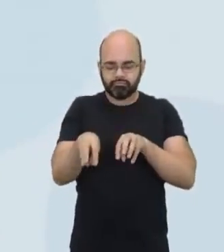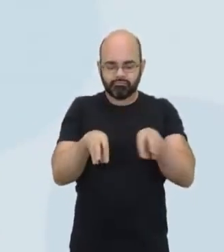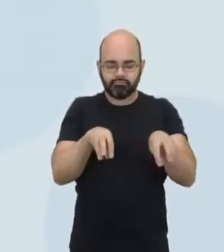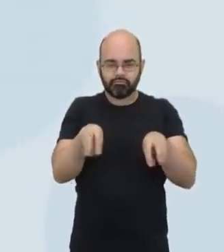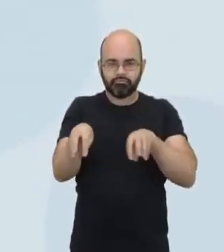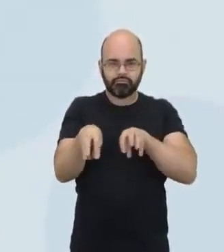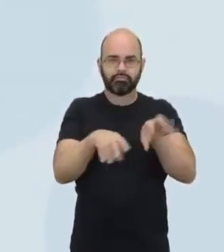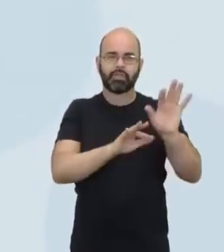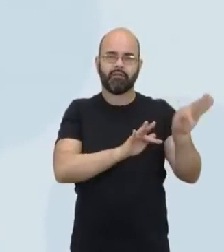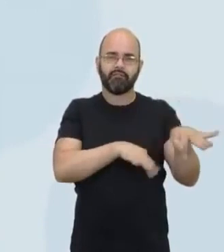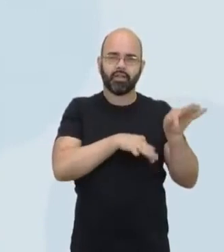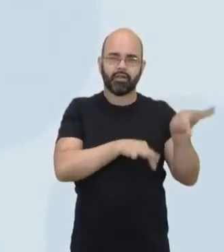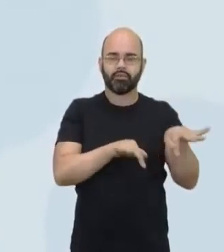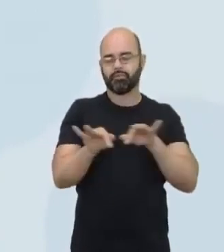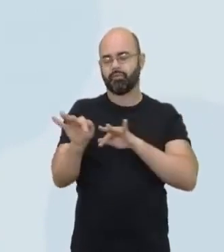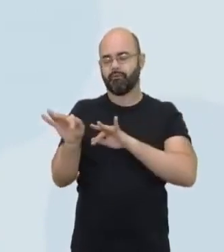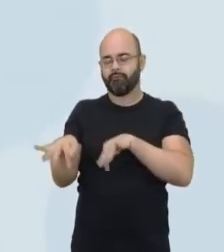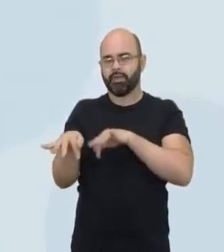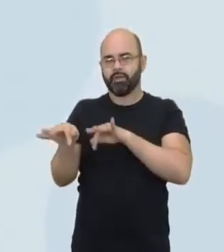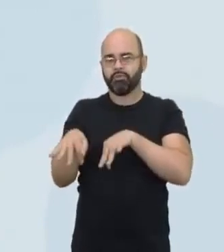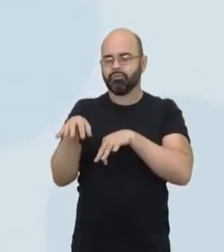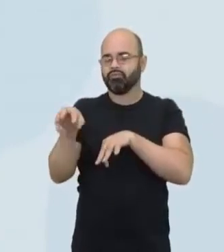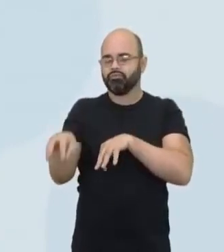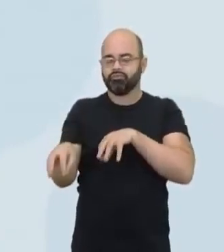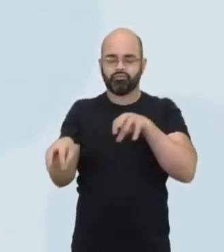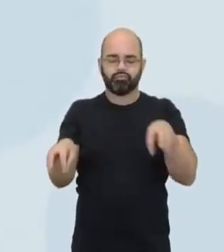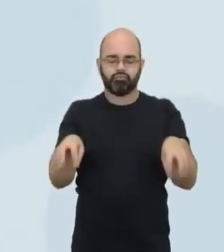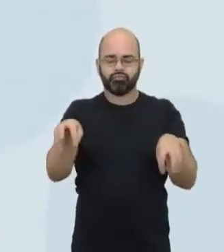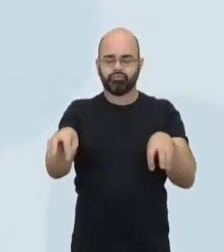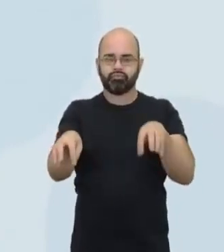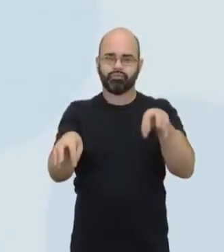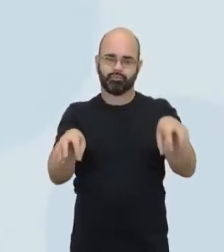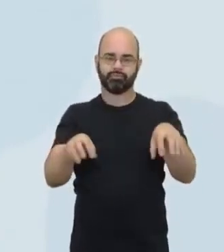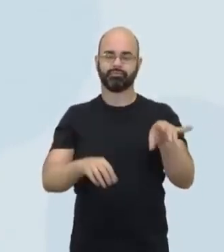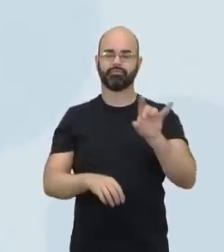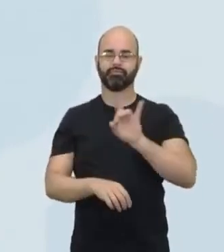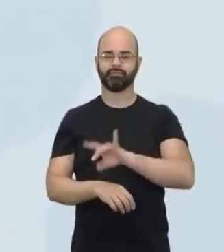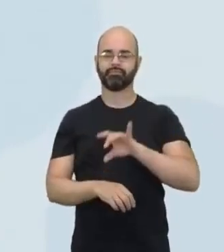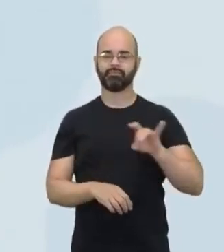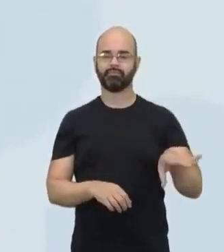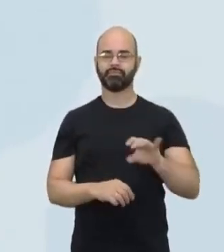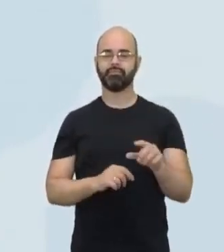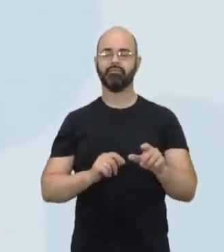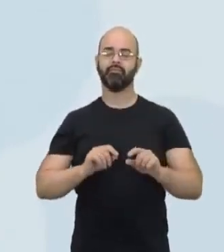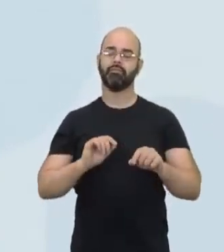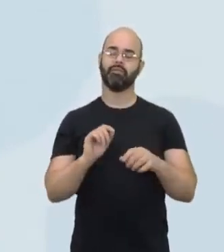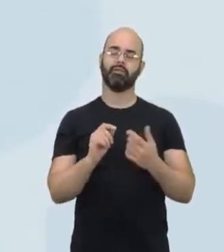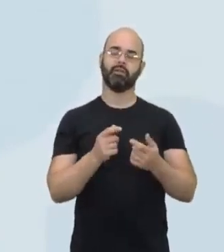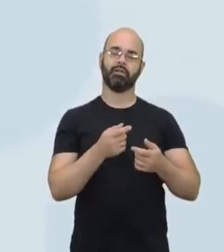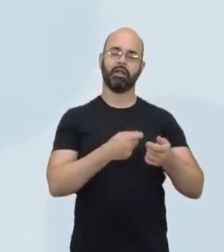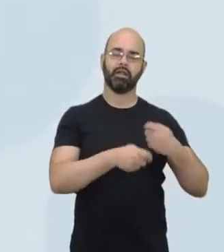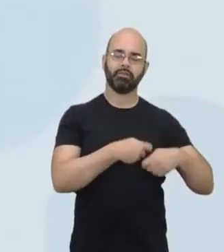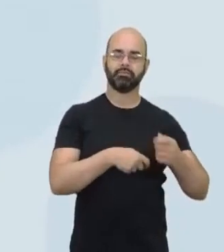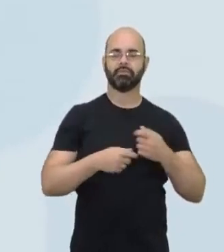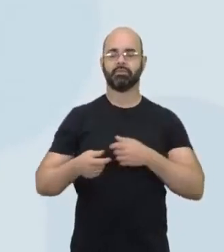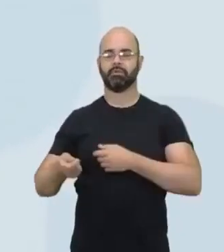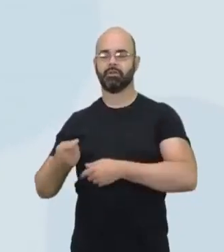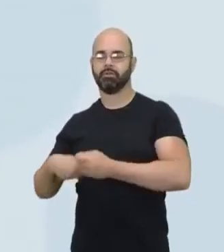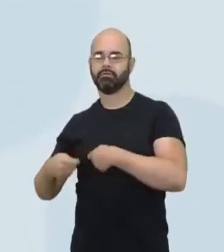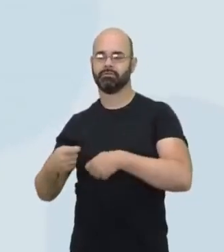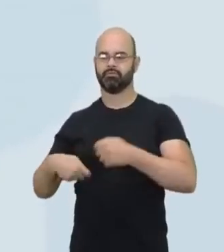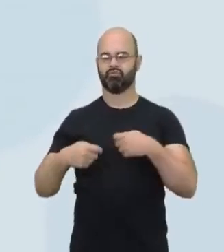um feudo, e cada senhor feudal, ele tem a sua forma de administrar, ele cria seus impostos,